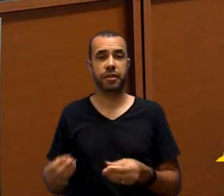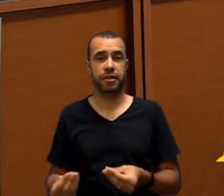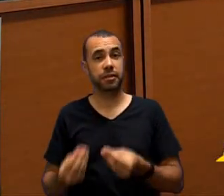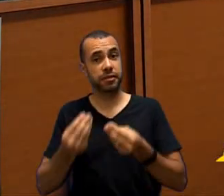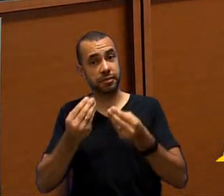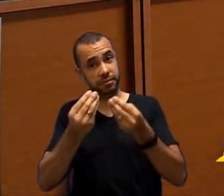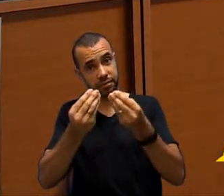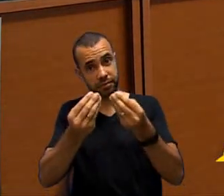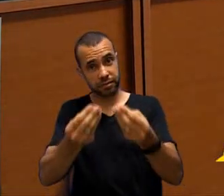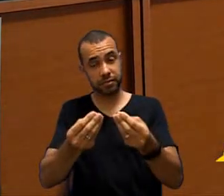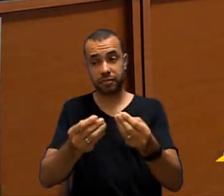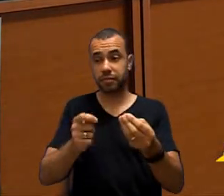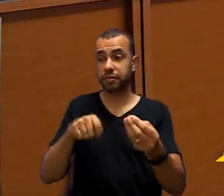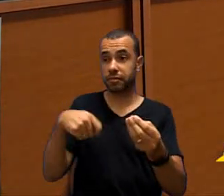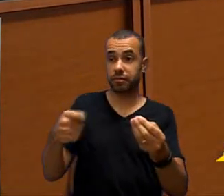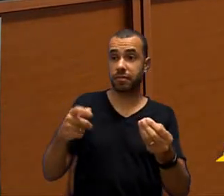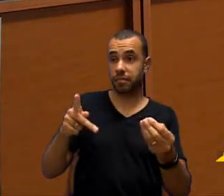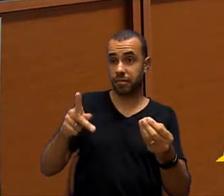já